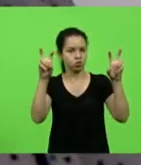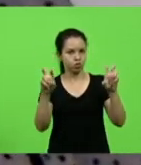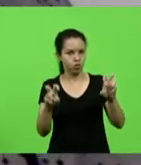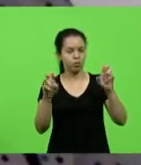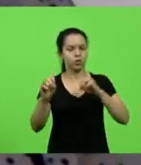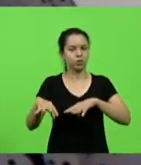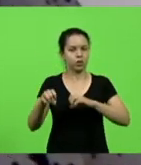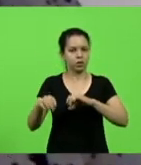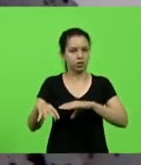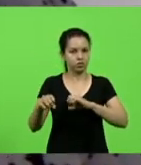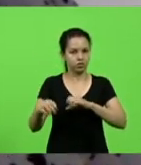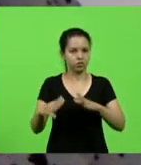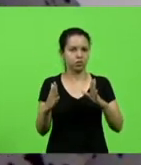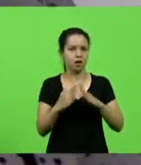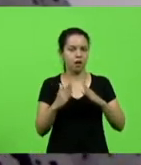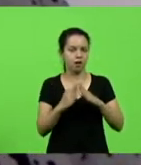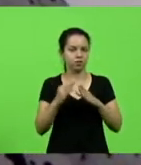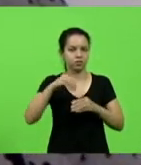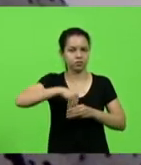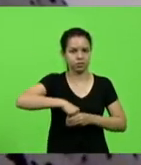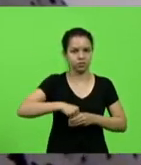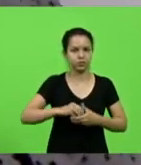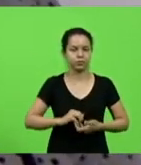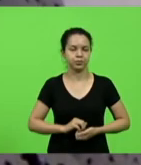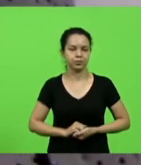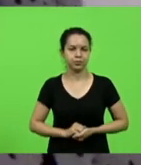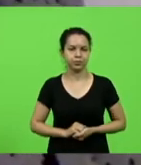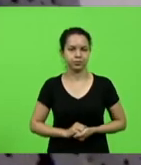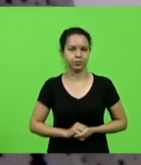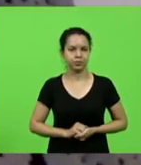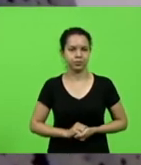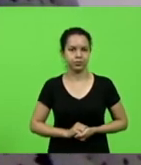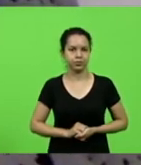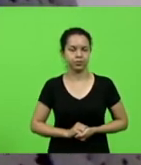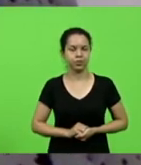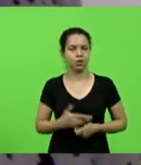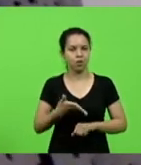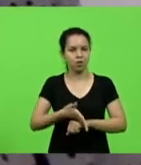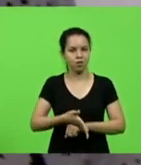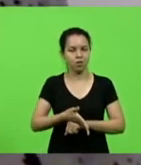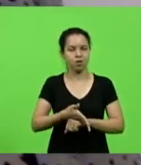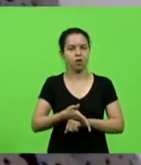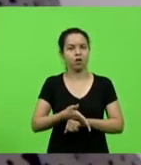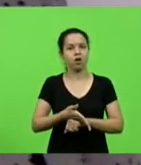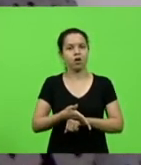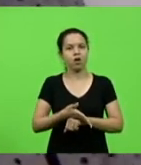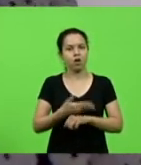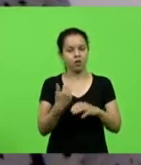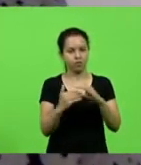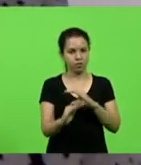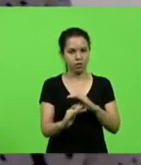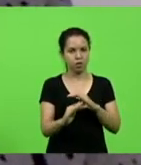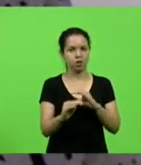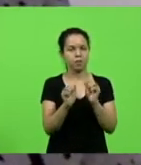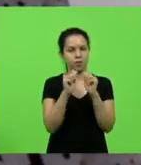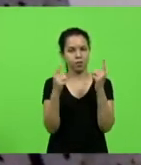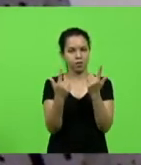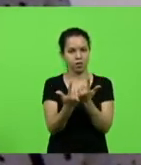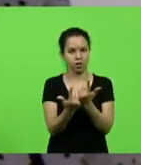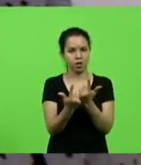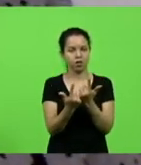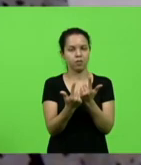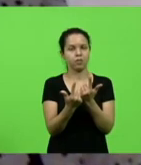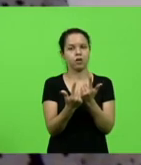educação domiciliar. Enviamos a esta casa, deputada, em nome de todas as instituições